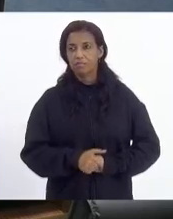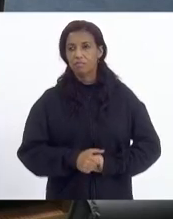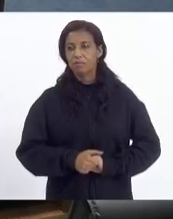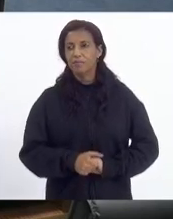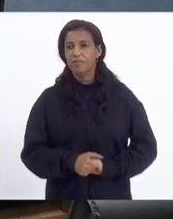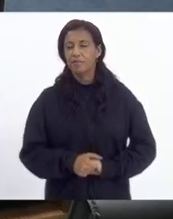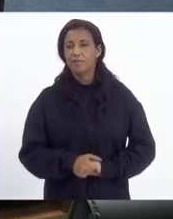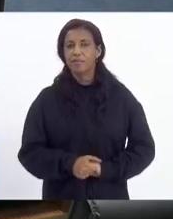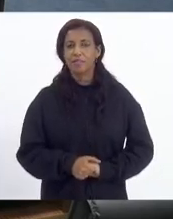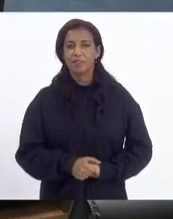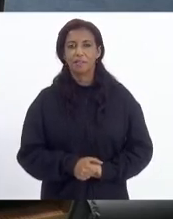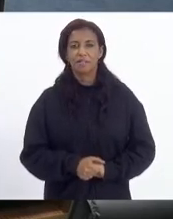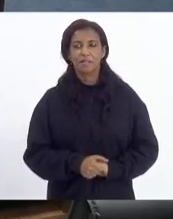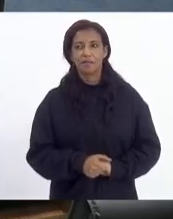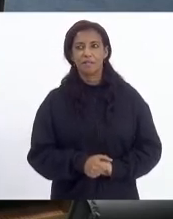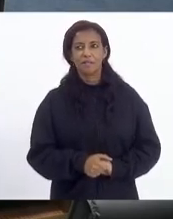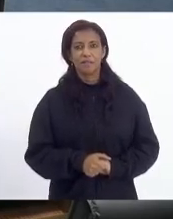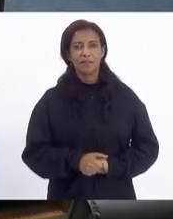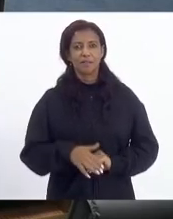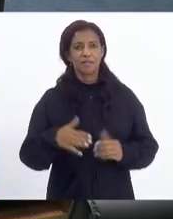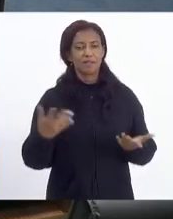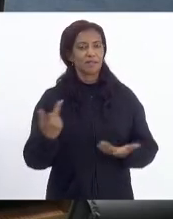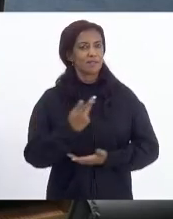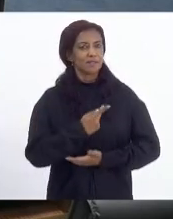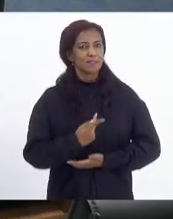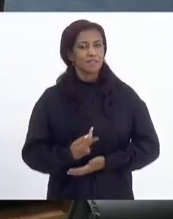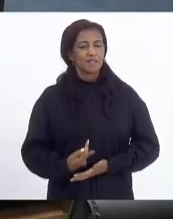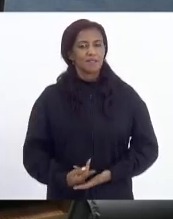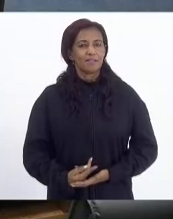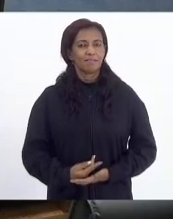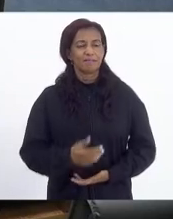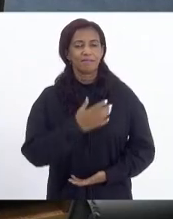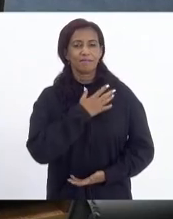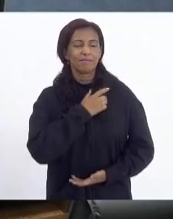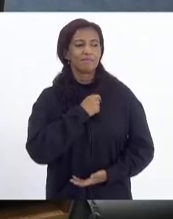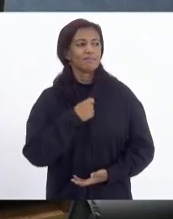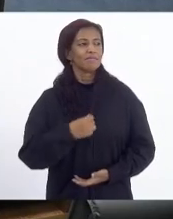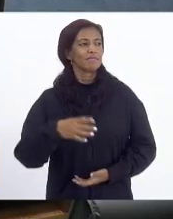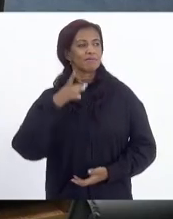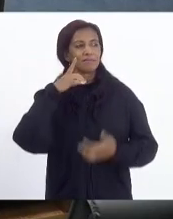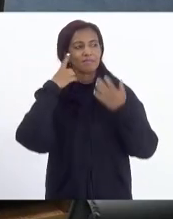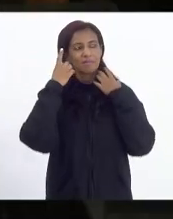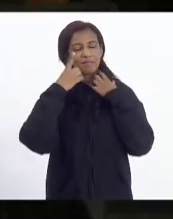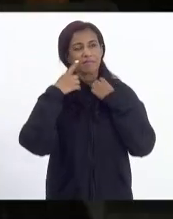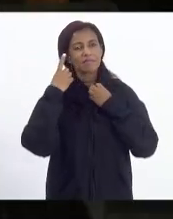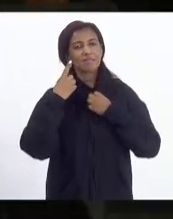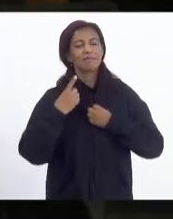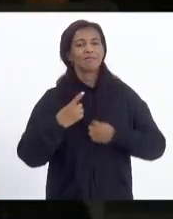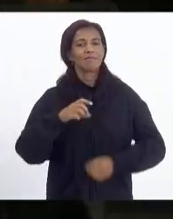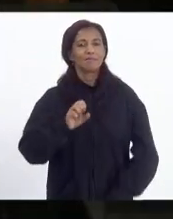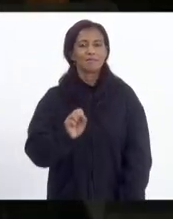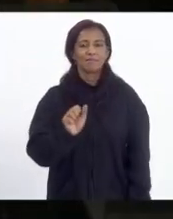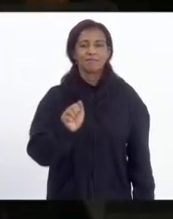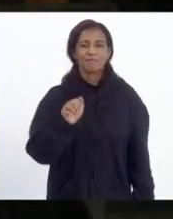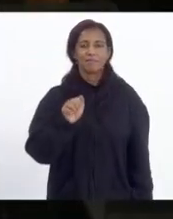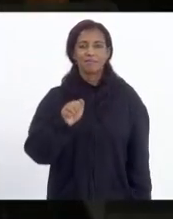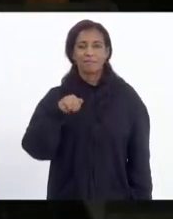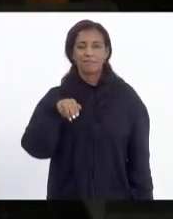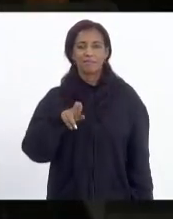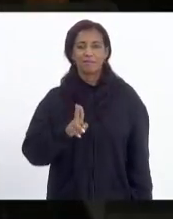é só Presidente Deputado Samuel